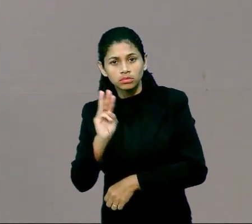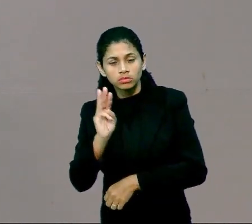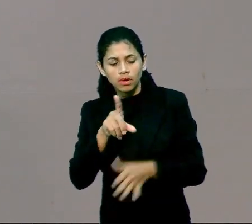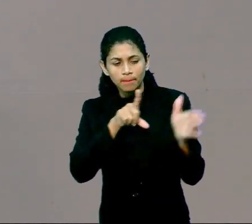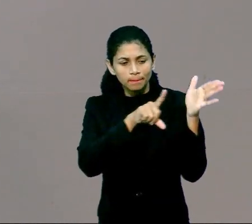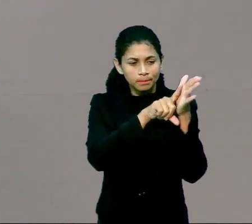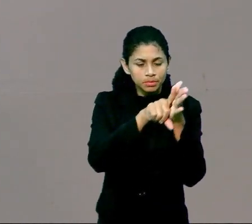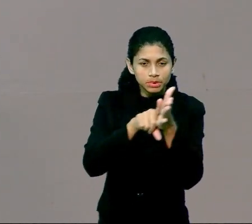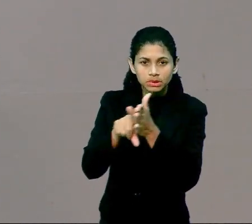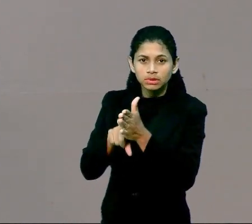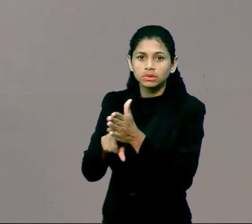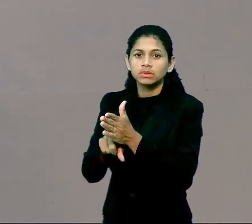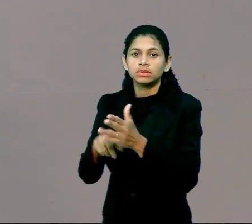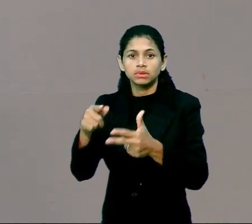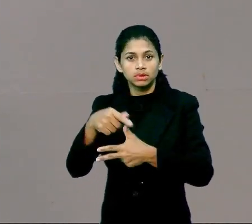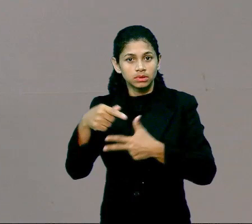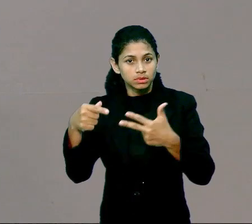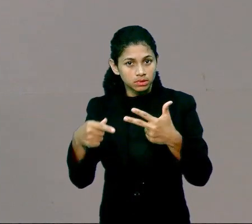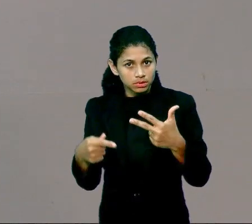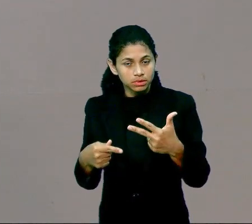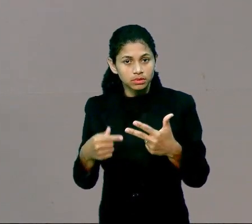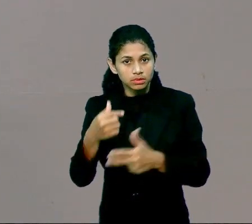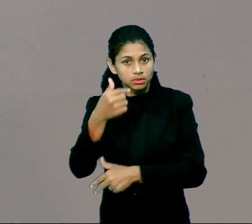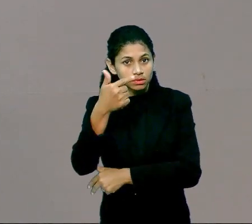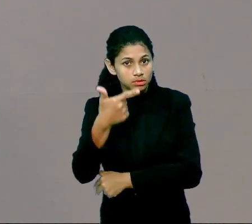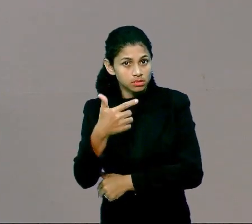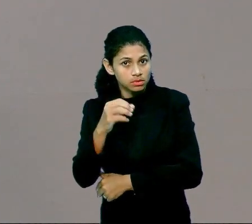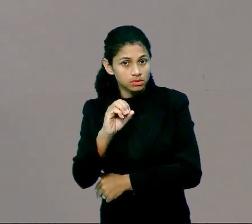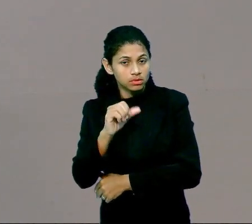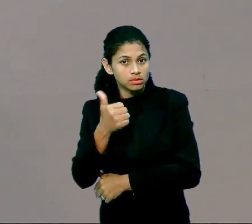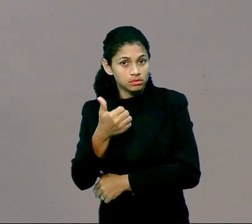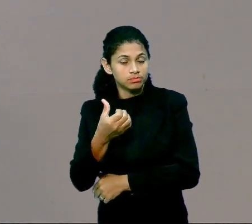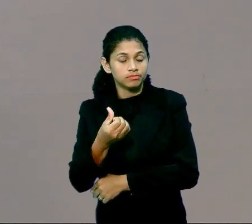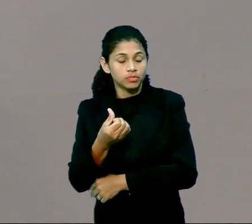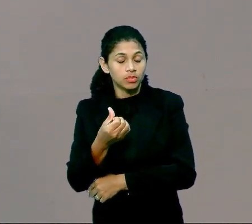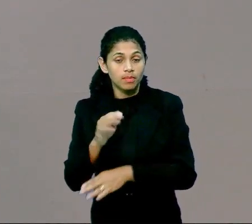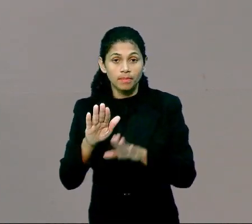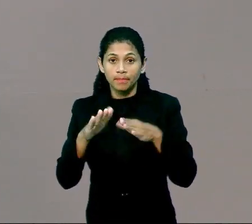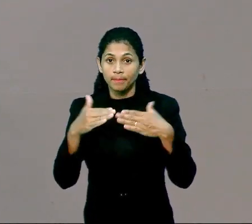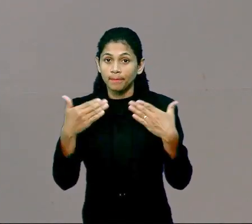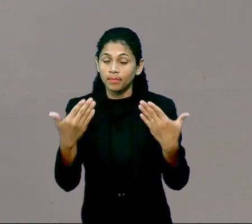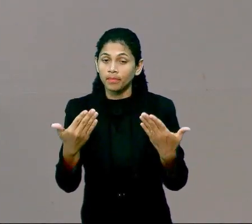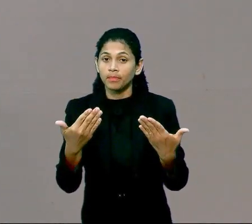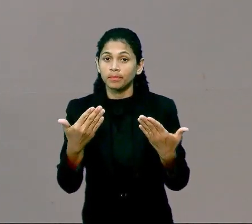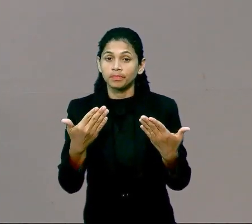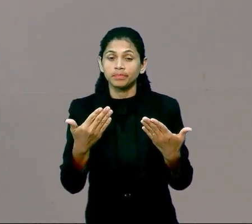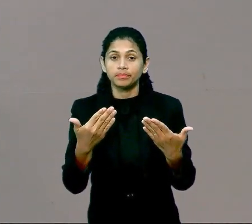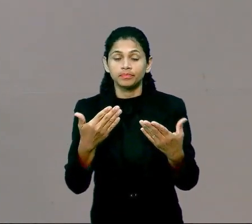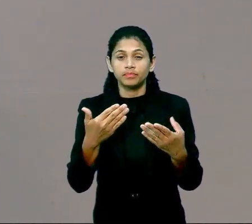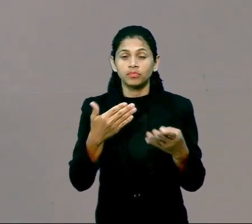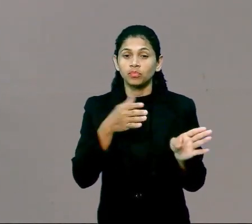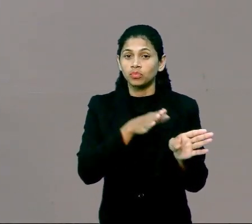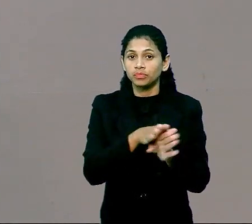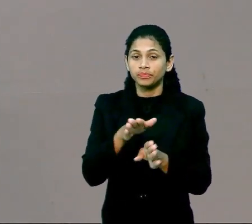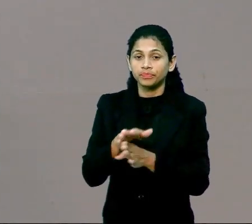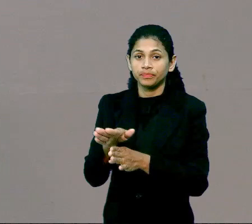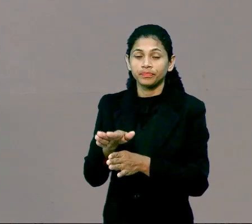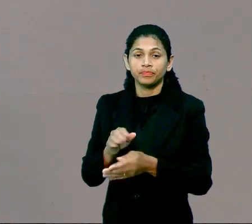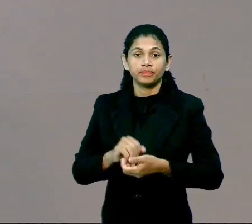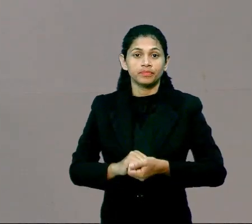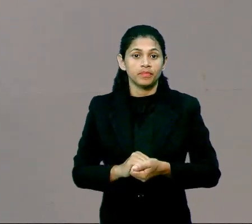essa questão na íntegra para vocês poderem analisar. Mas qual é o direcionamento geral? Ela está quebrando o tabu de